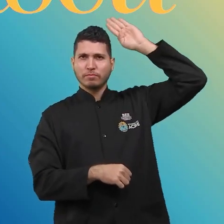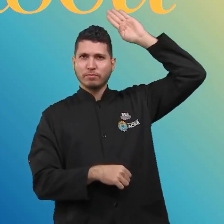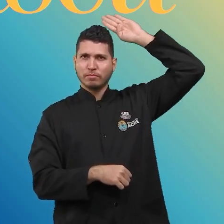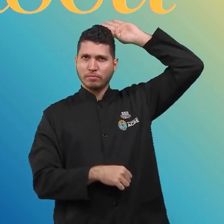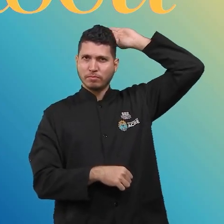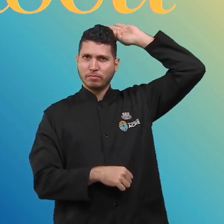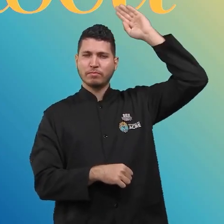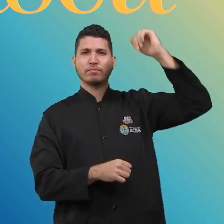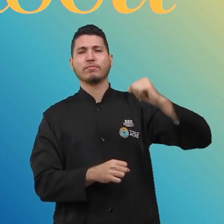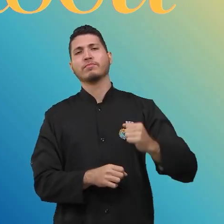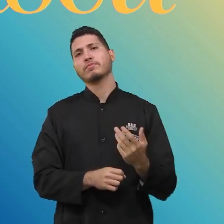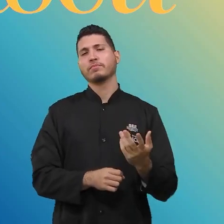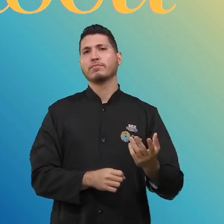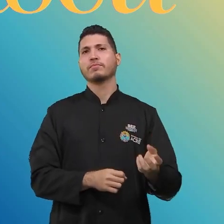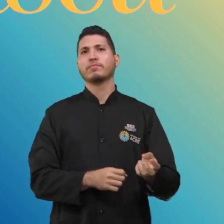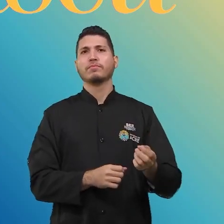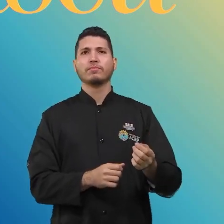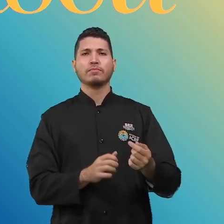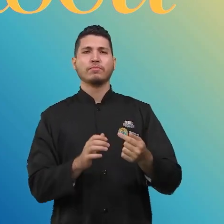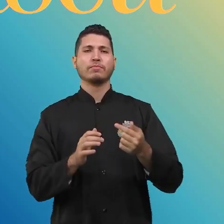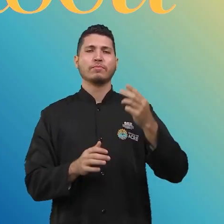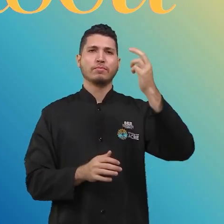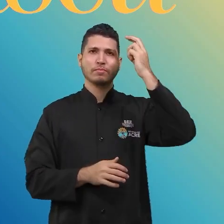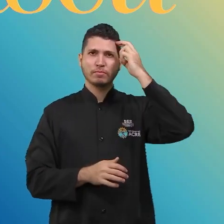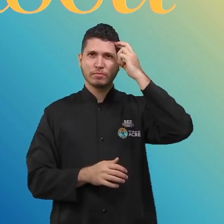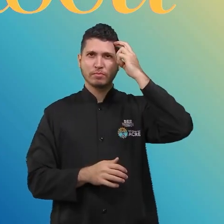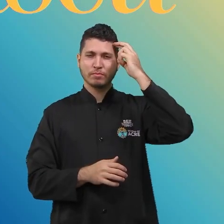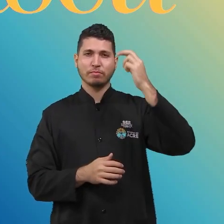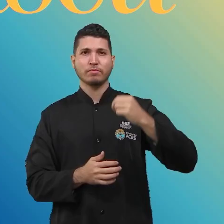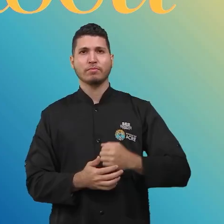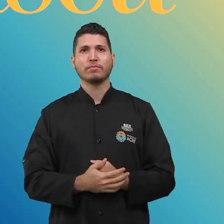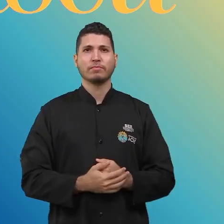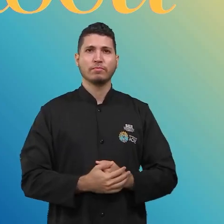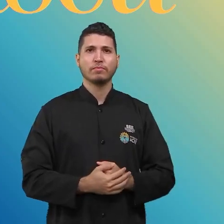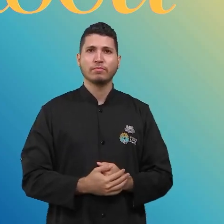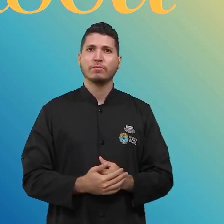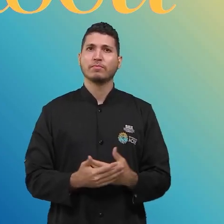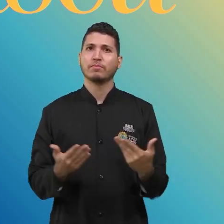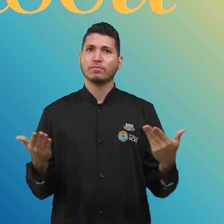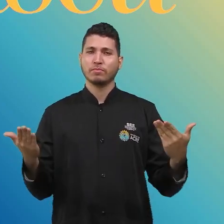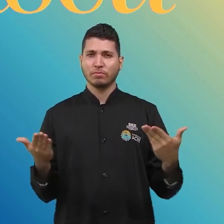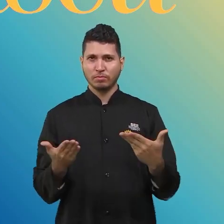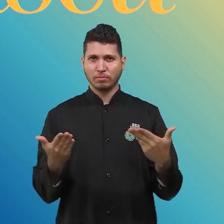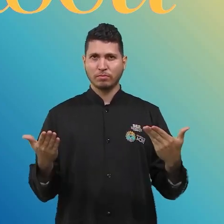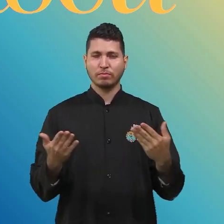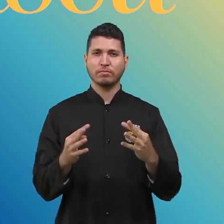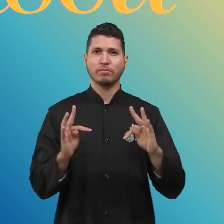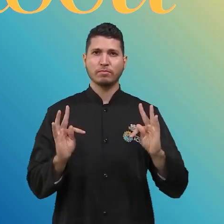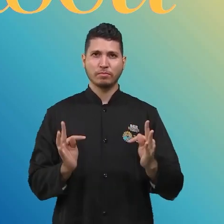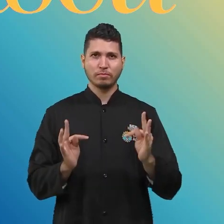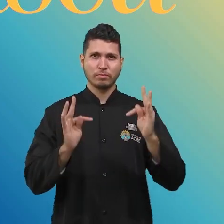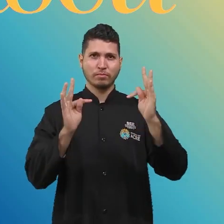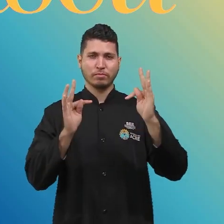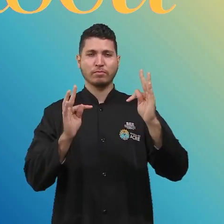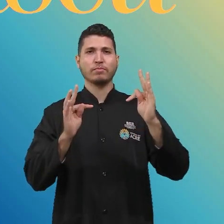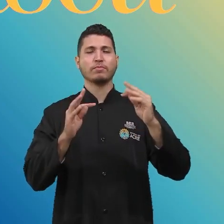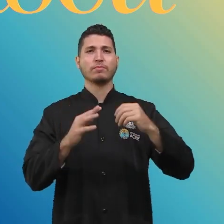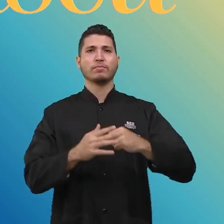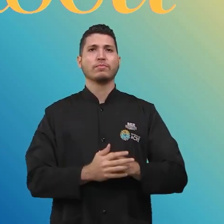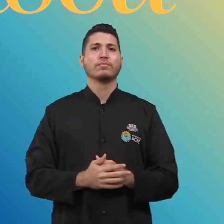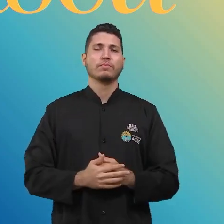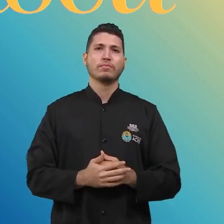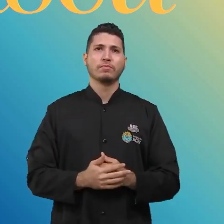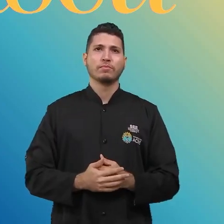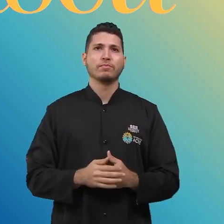e eliminam fronteiras físicas. Então, na era digital, elas se tornam pontes de acesso